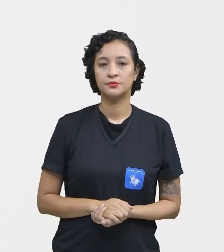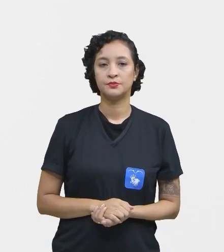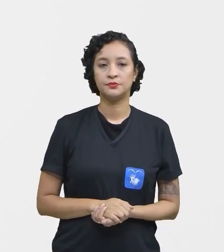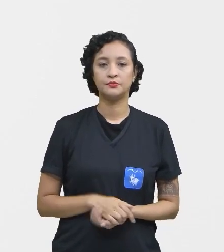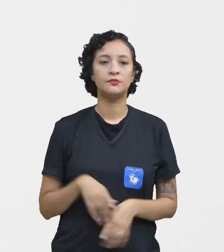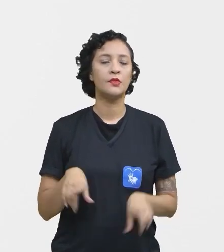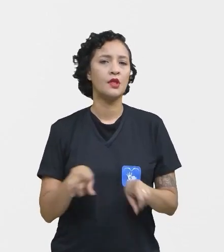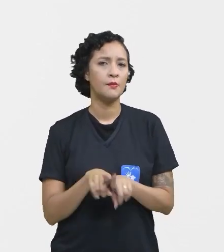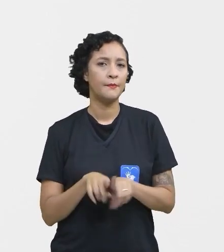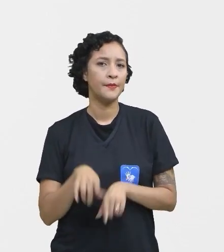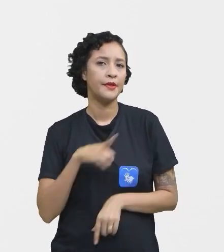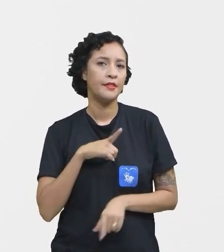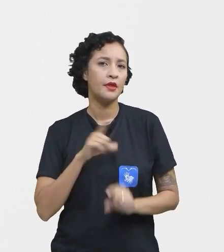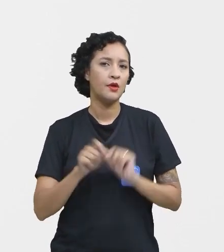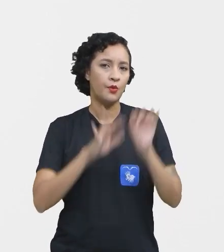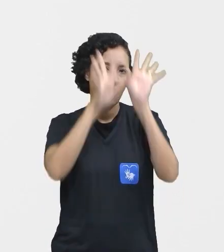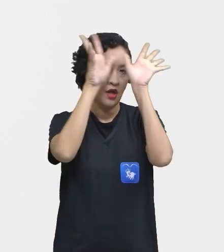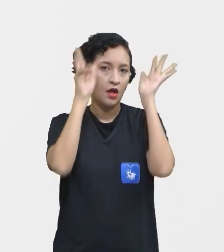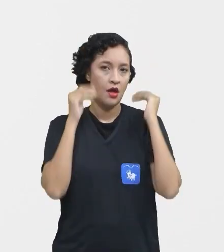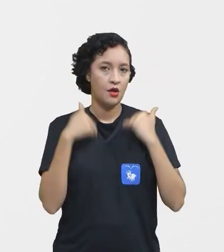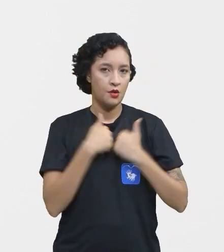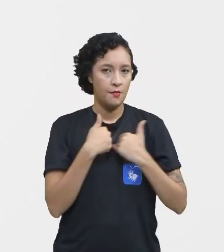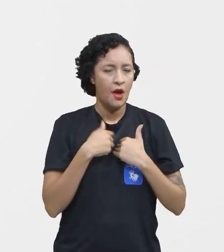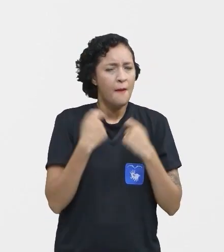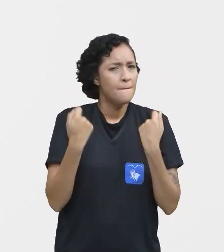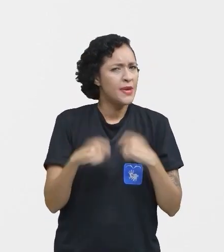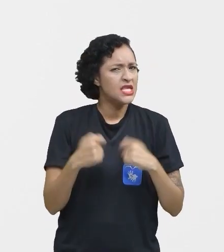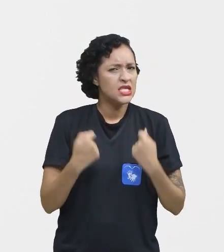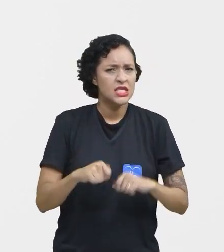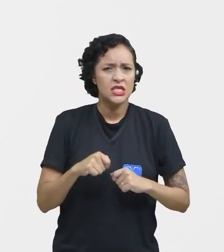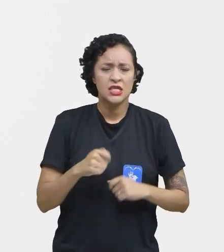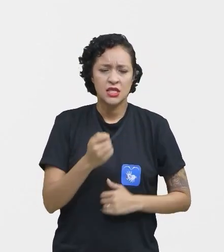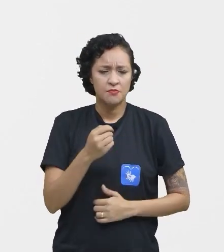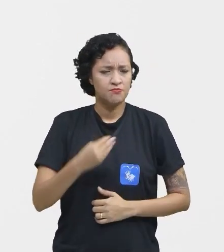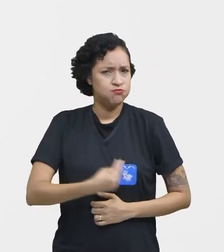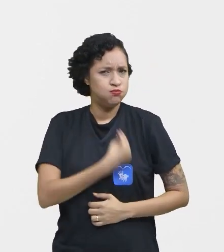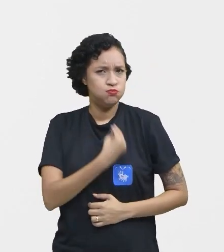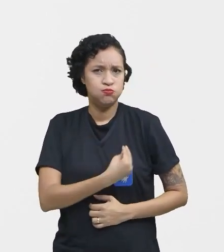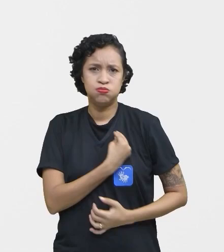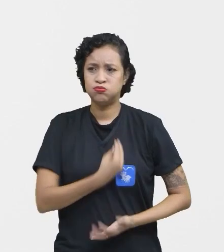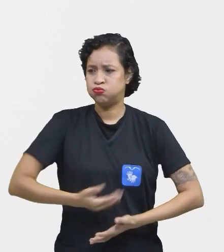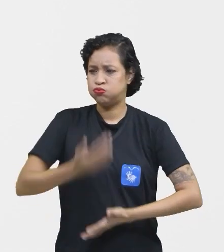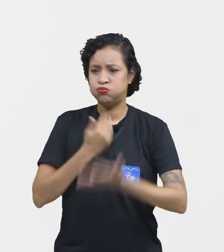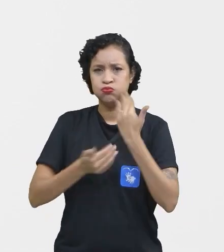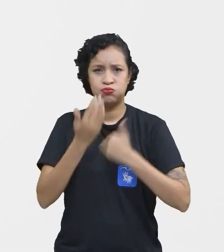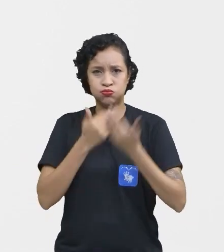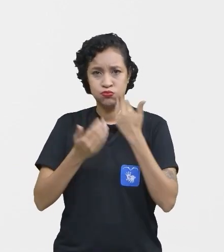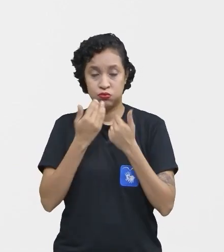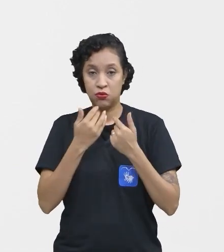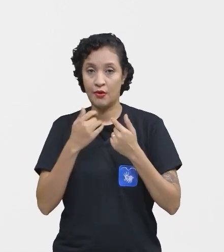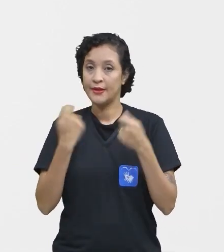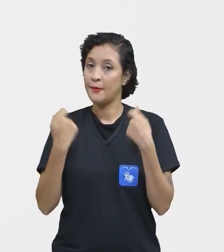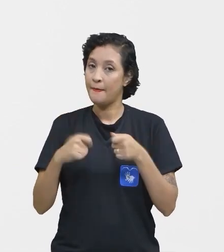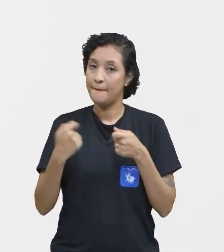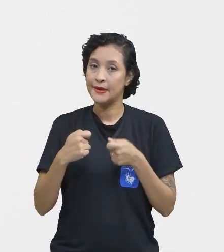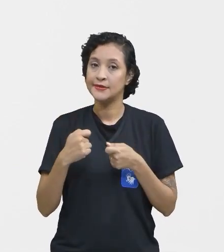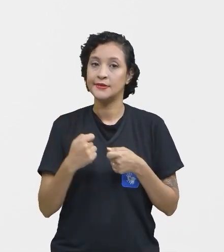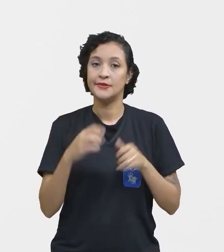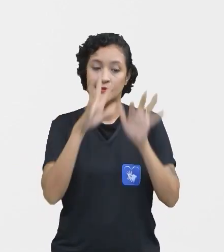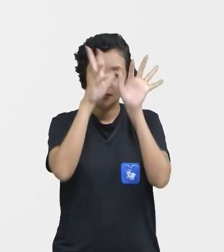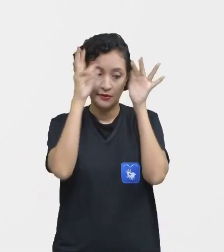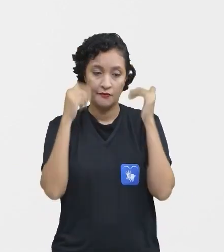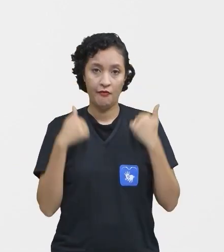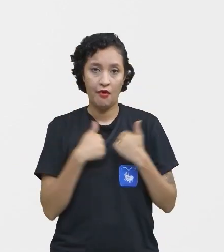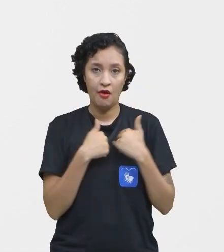Existem animais que precisam de muita energia, por isso eles precisam comer outras espécies de animais. A cadeia alimentar faz com que